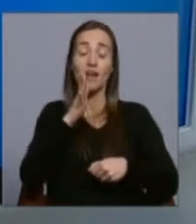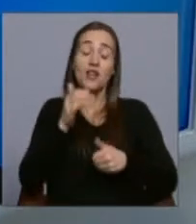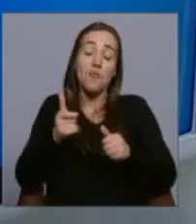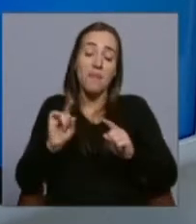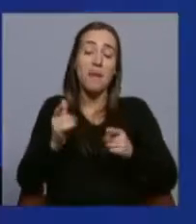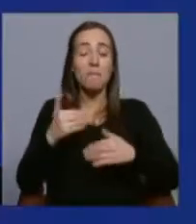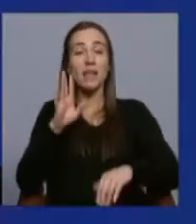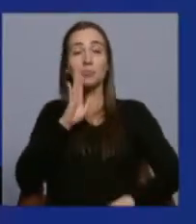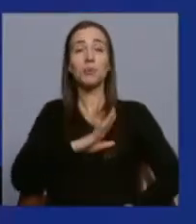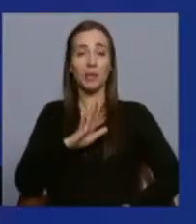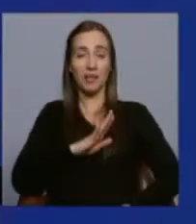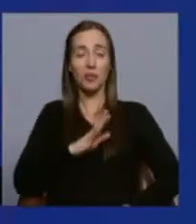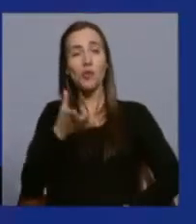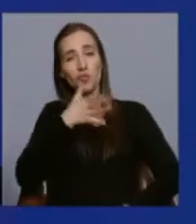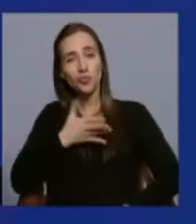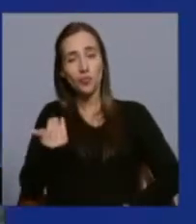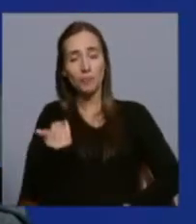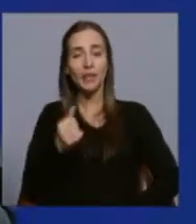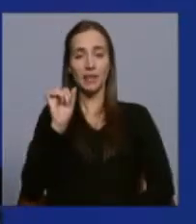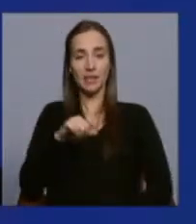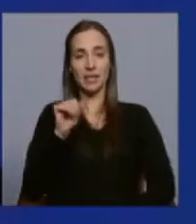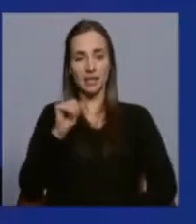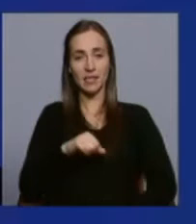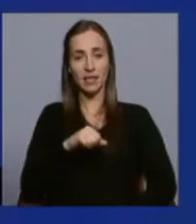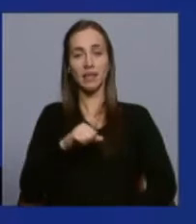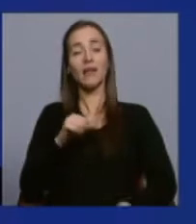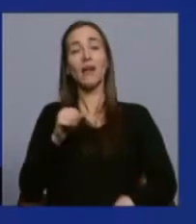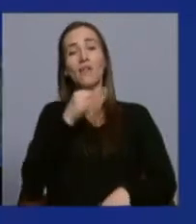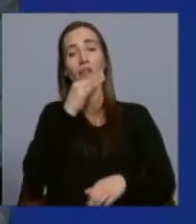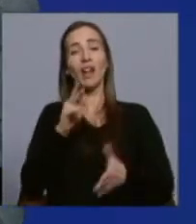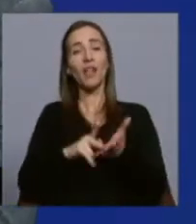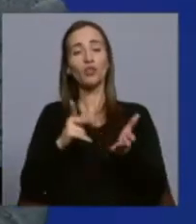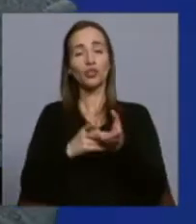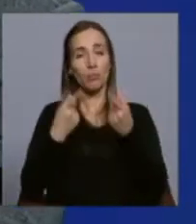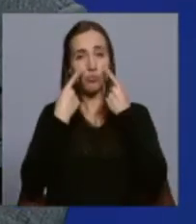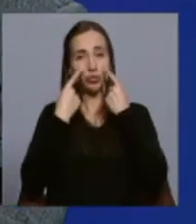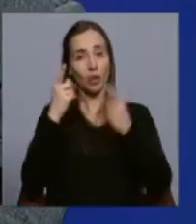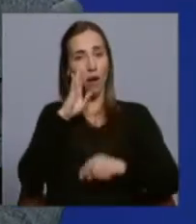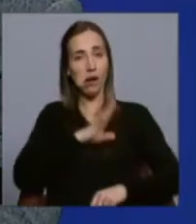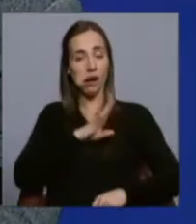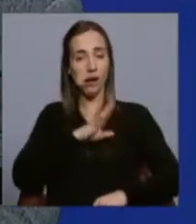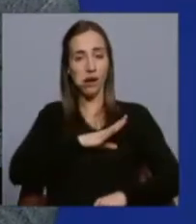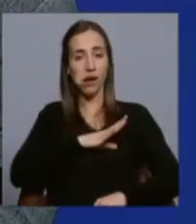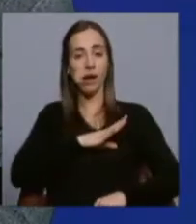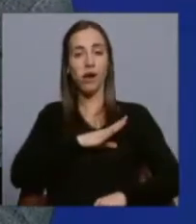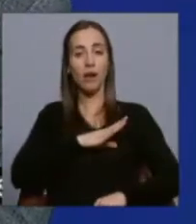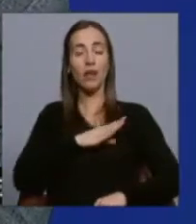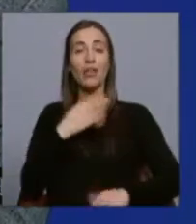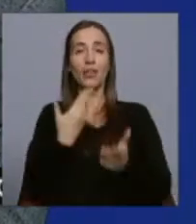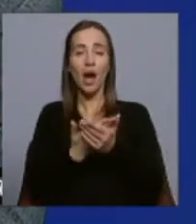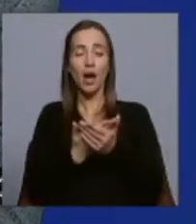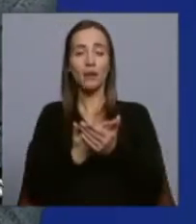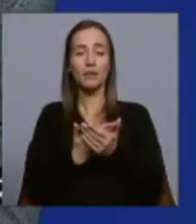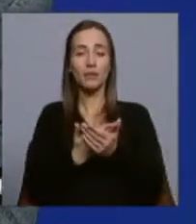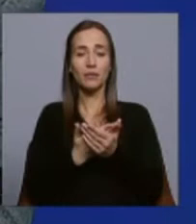não é? Era, conta-nos lá. Olha, verdade, chama-se Pathfinder Technology Demonstrator e é um tipo de propulsão que vai ser colocada